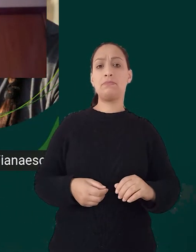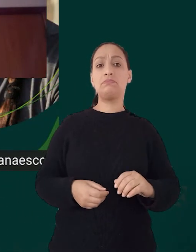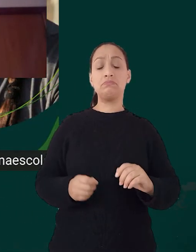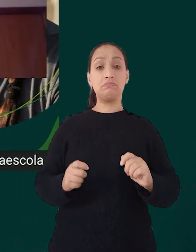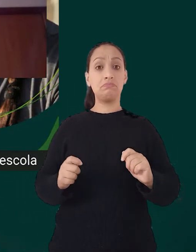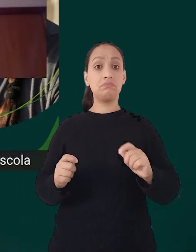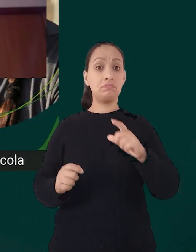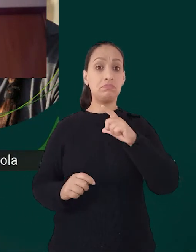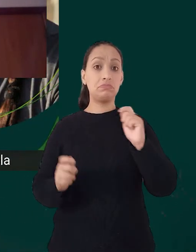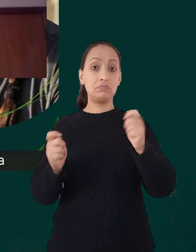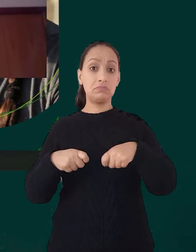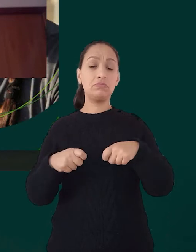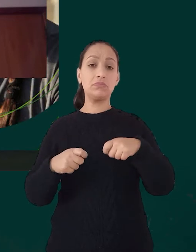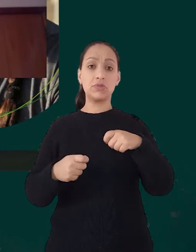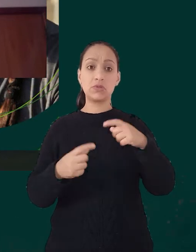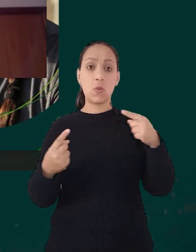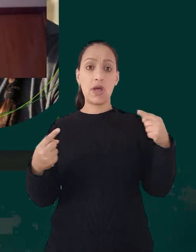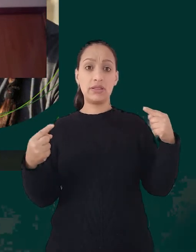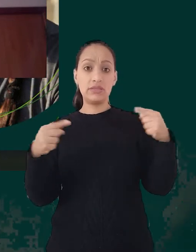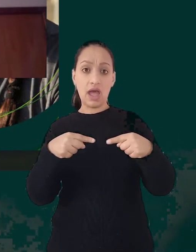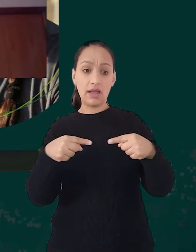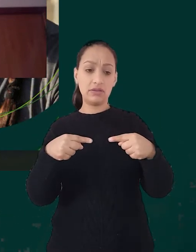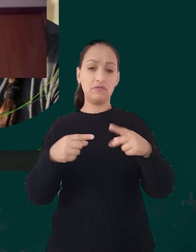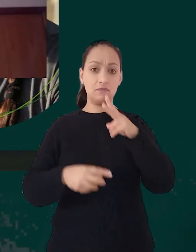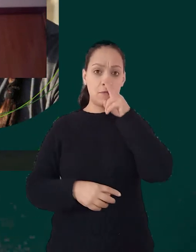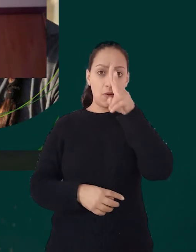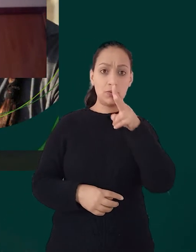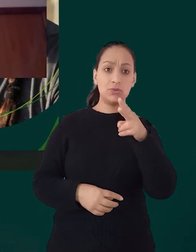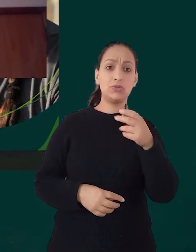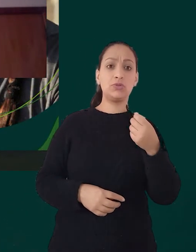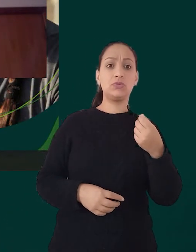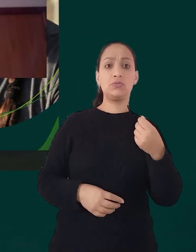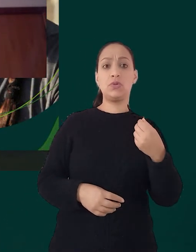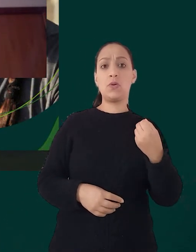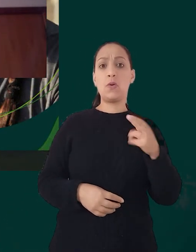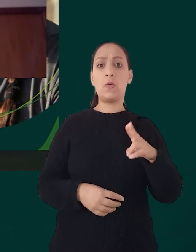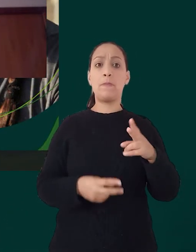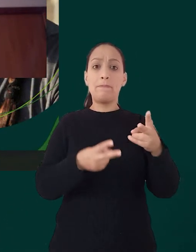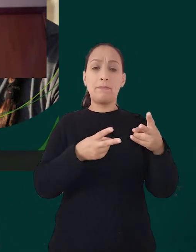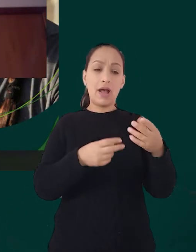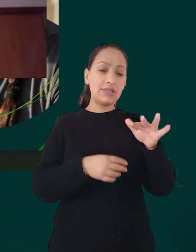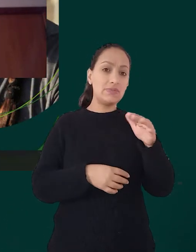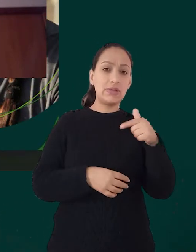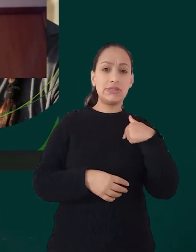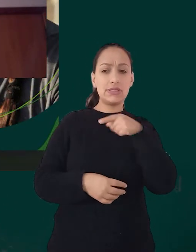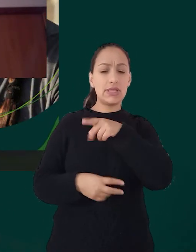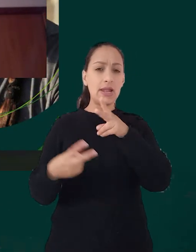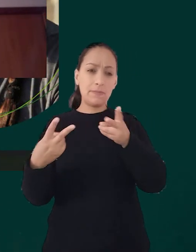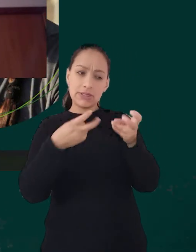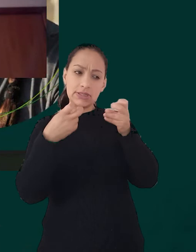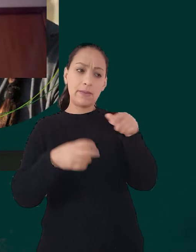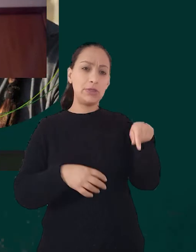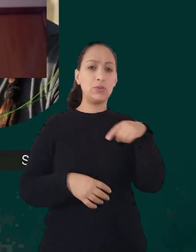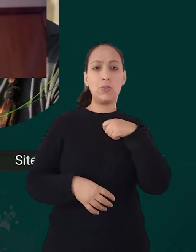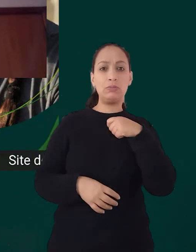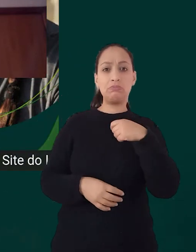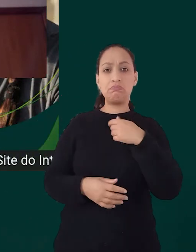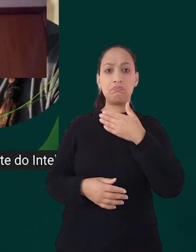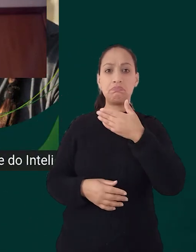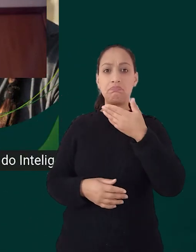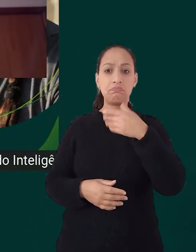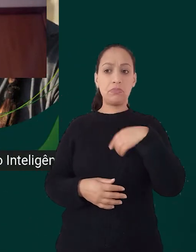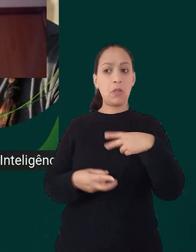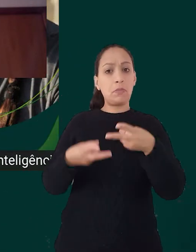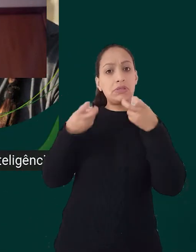mais forte, ele pode ser mais furtivo, ou ele pode te perceber, e às vezes tu nem percebeu ele, mas ele já te ataca. Então, em